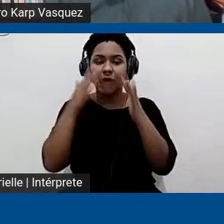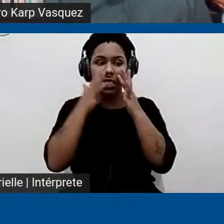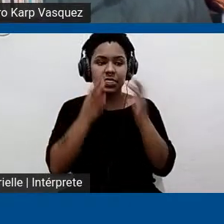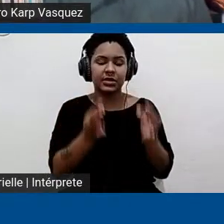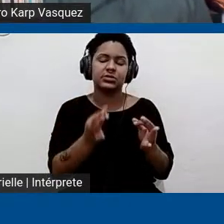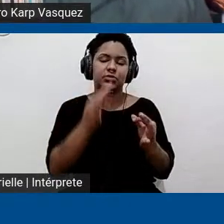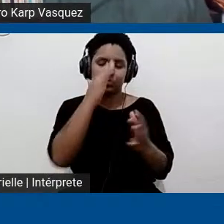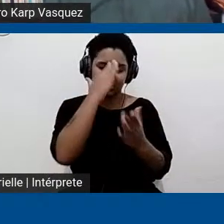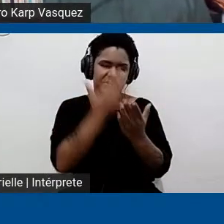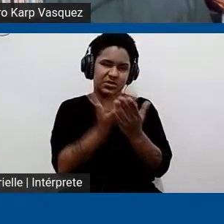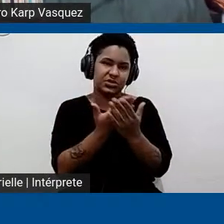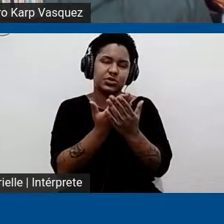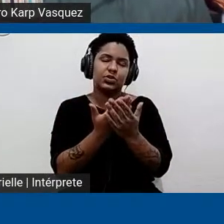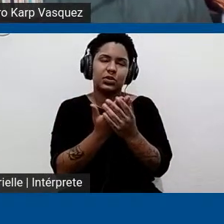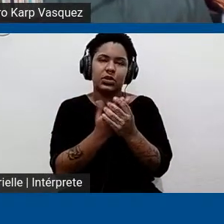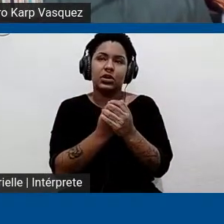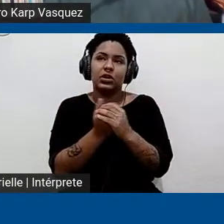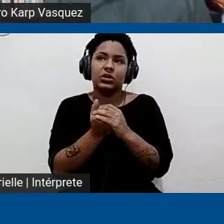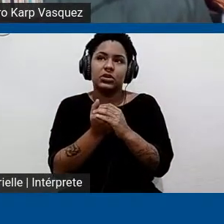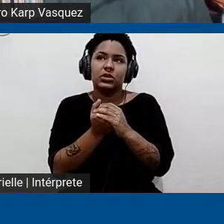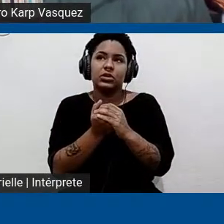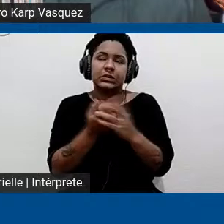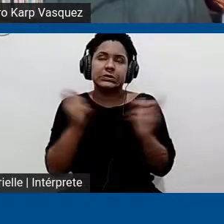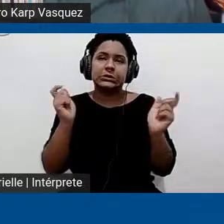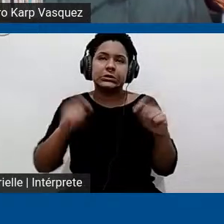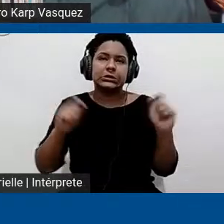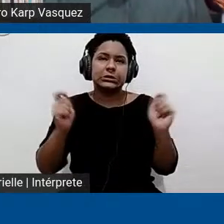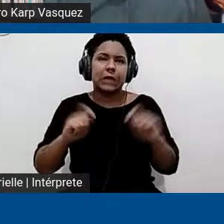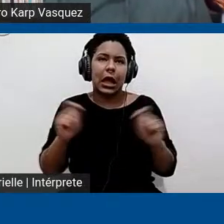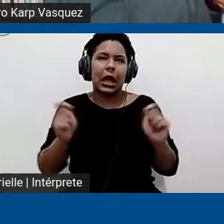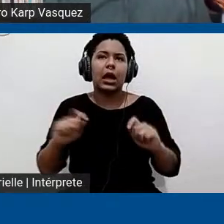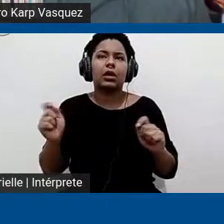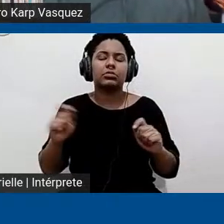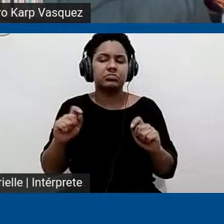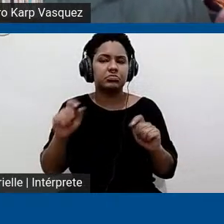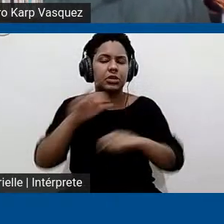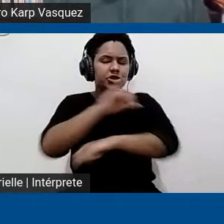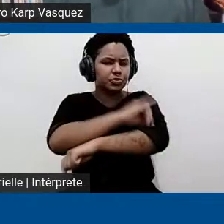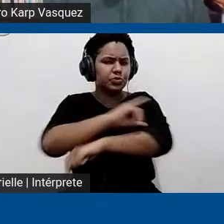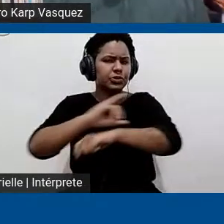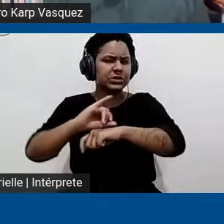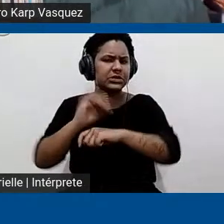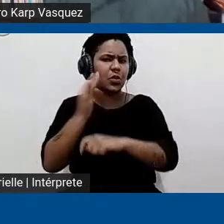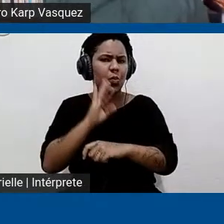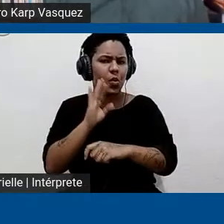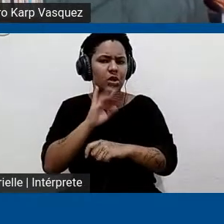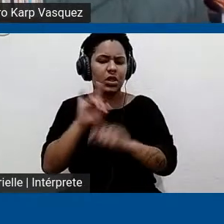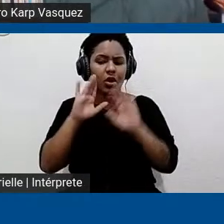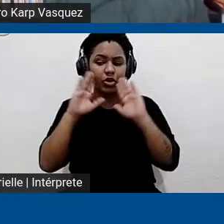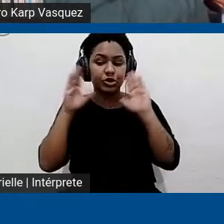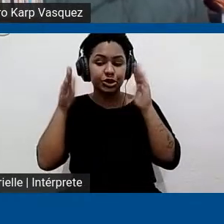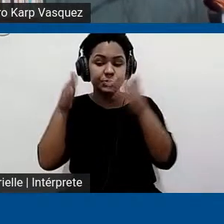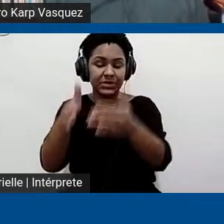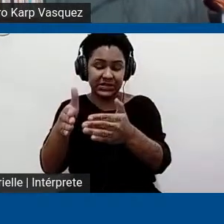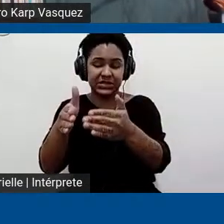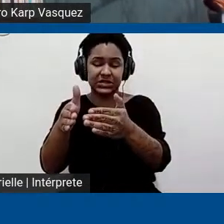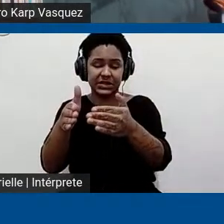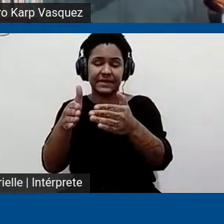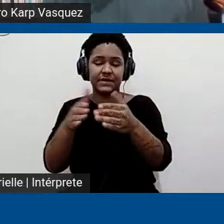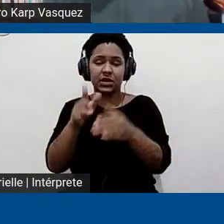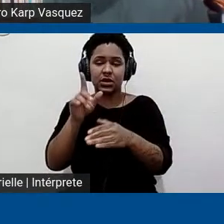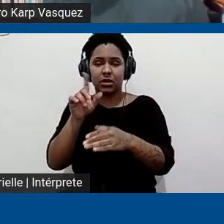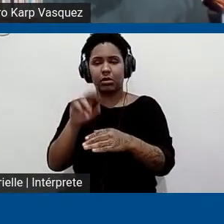que, inclusive, daria até uma bela exposição específica,